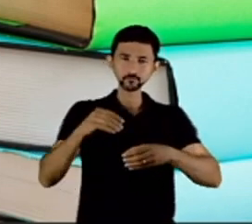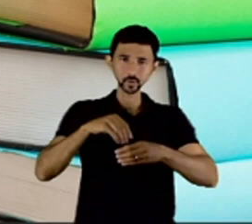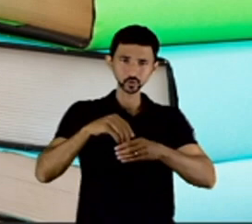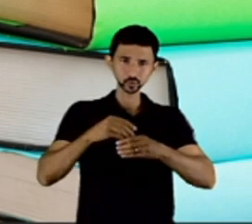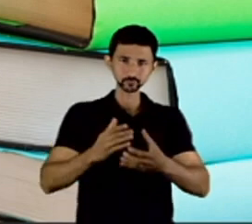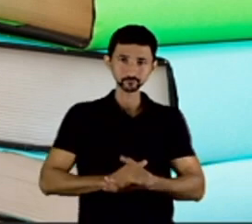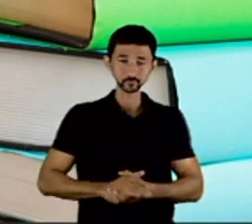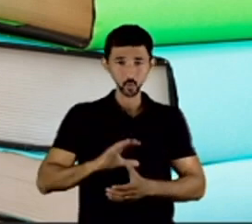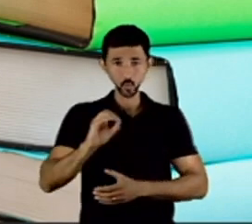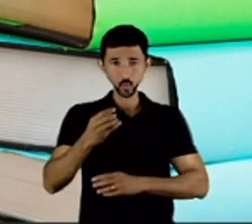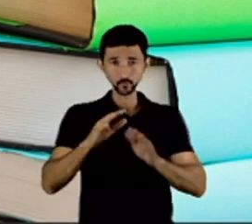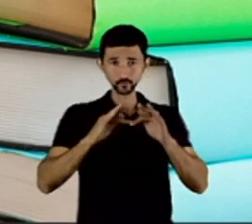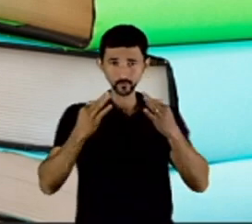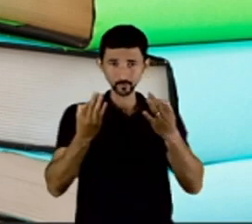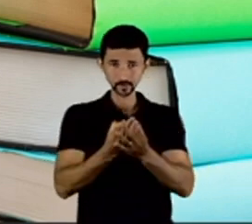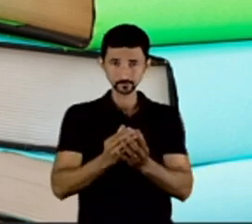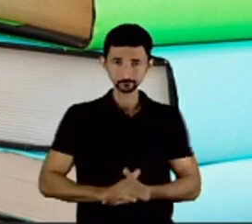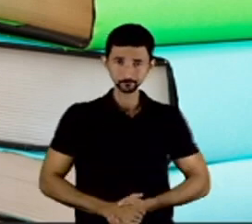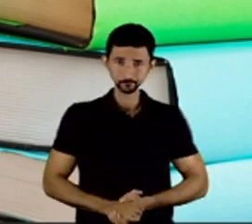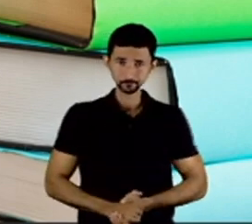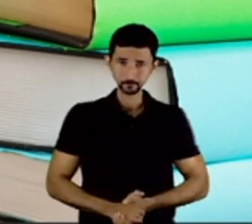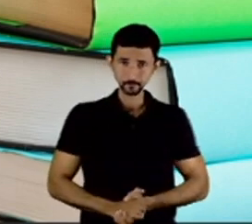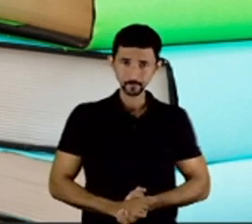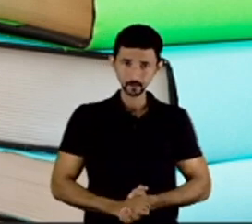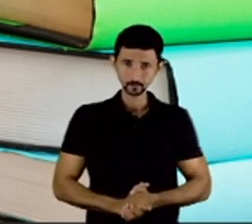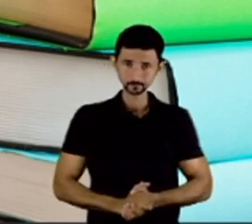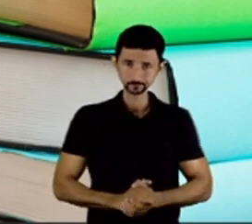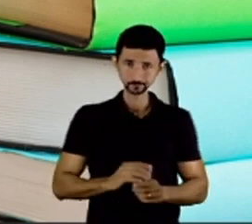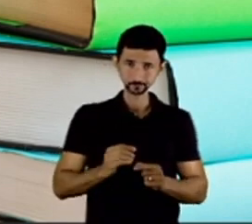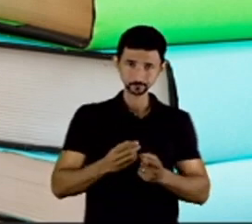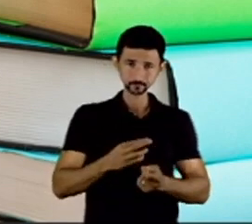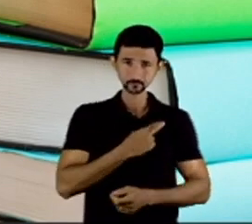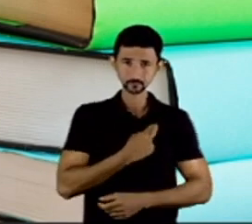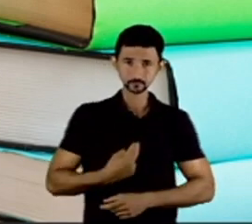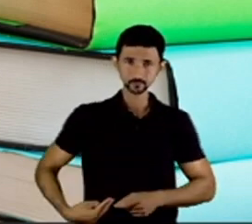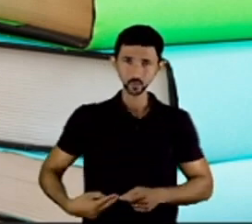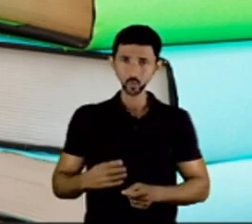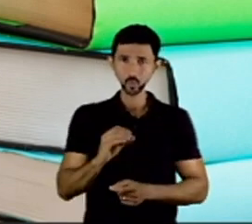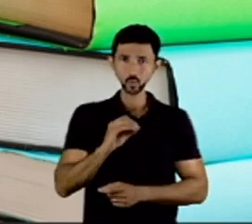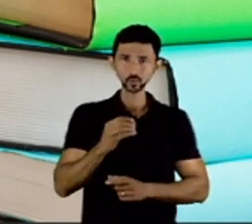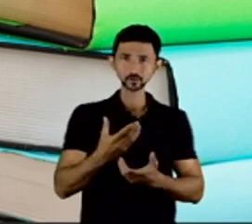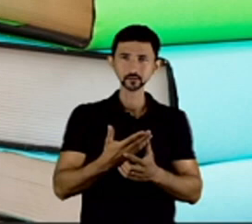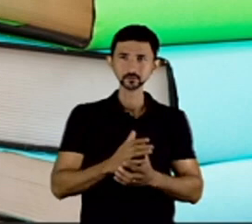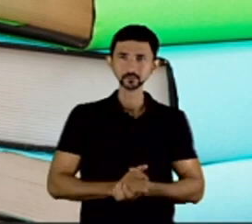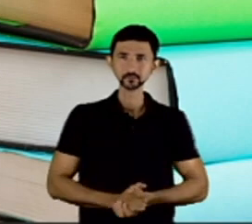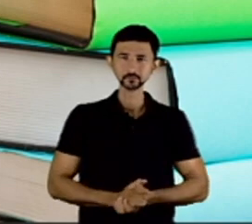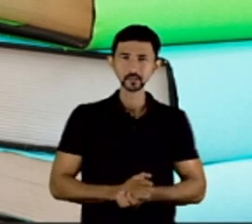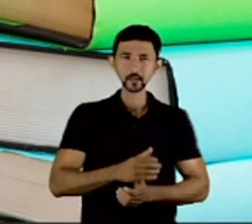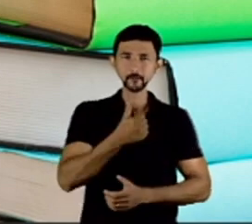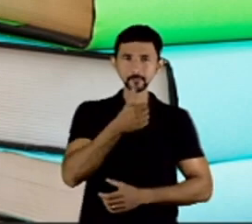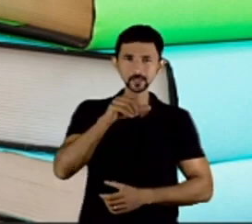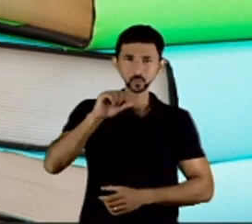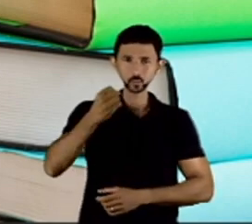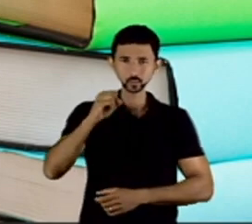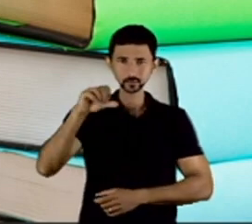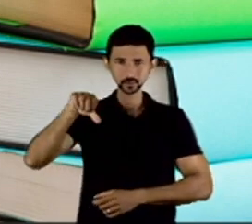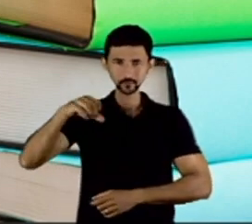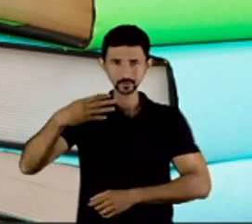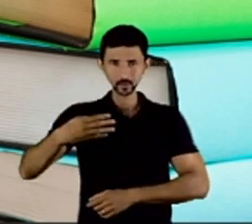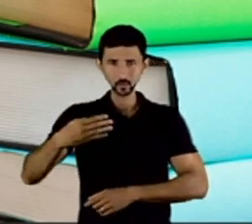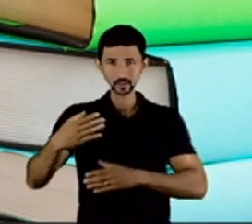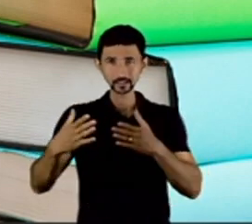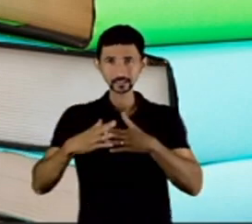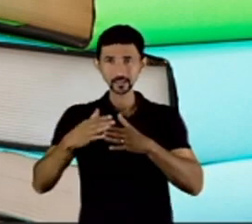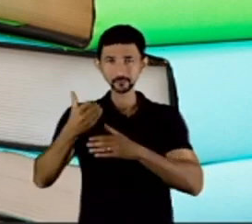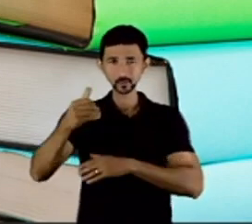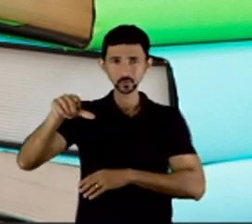ou família. Gente, no caso, a república era oligárquica de 1894 a 1930, porque